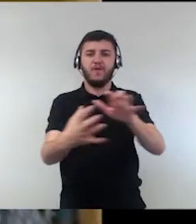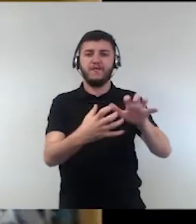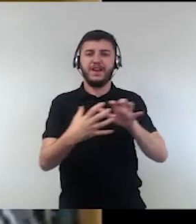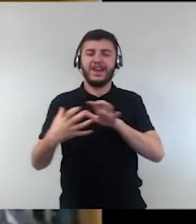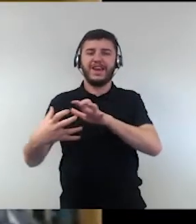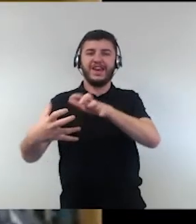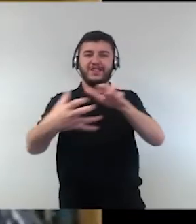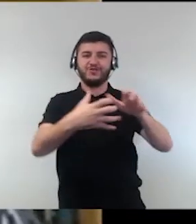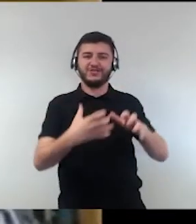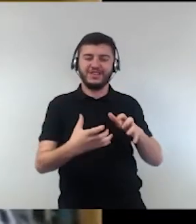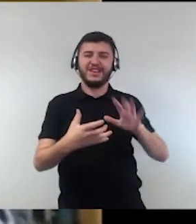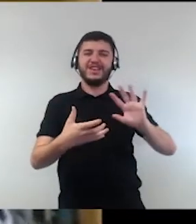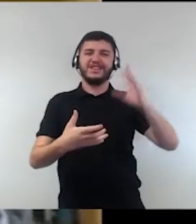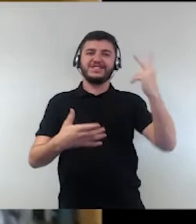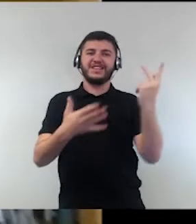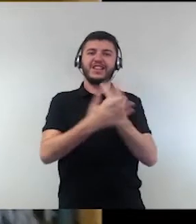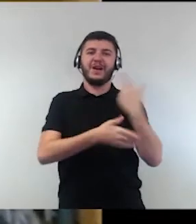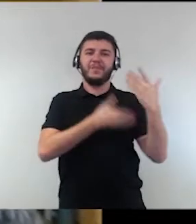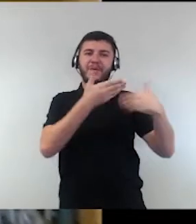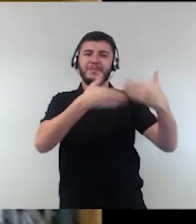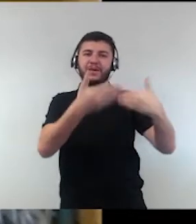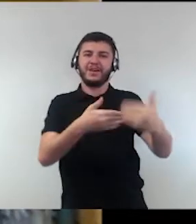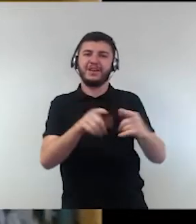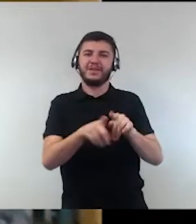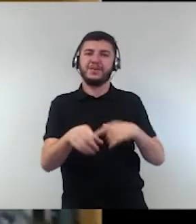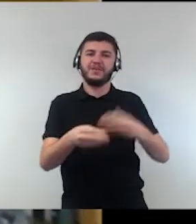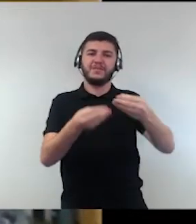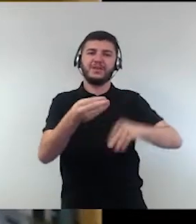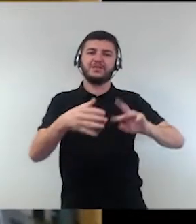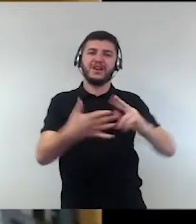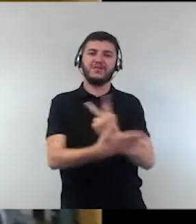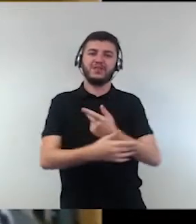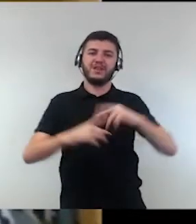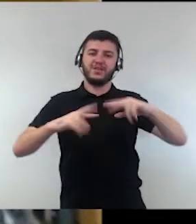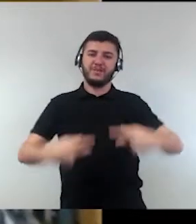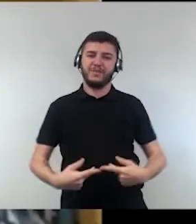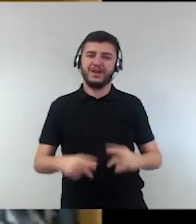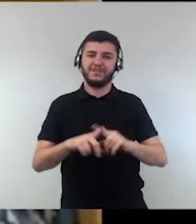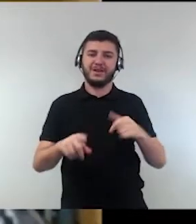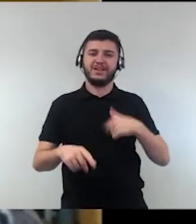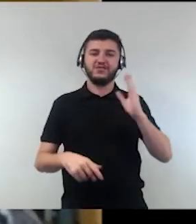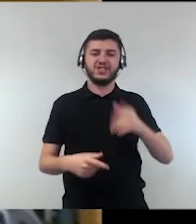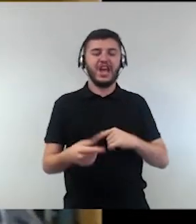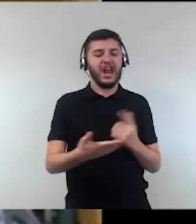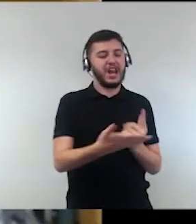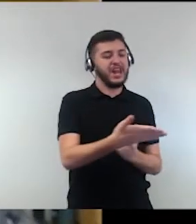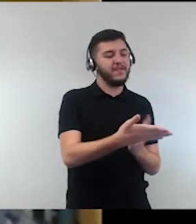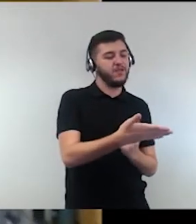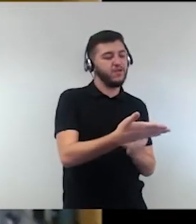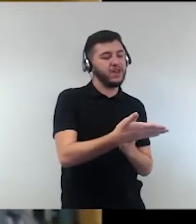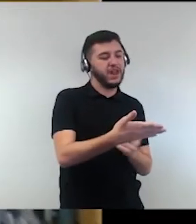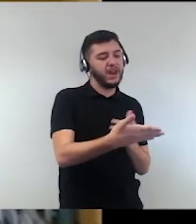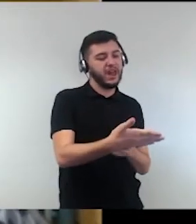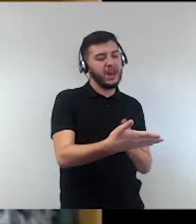as precariedades da condição humana que eu encontrei ao longo da vida lendo livros de